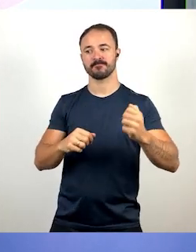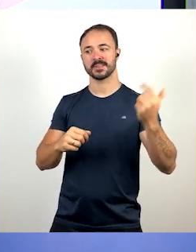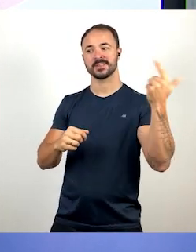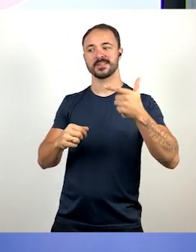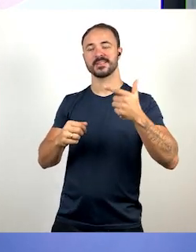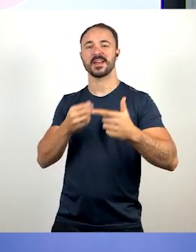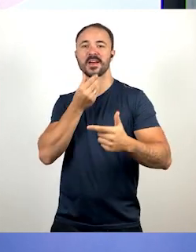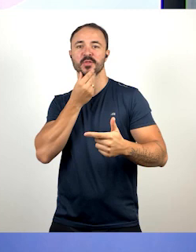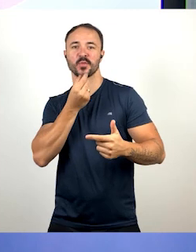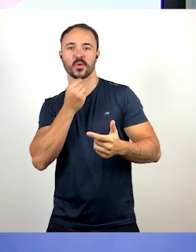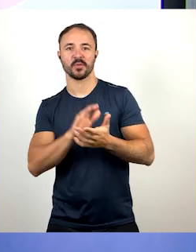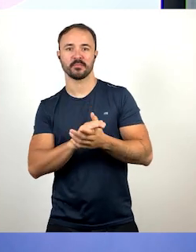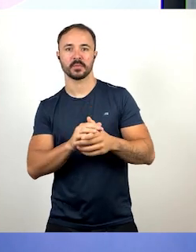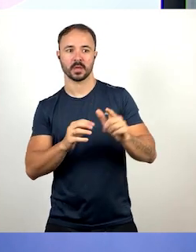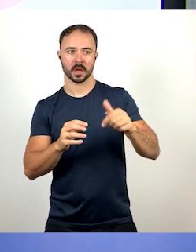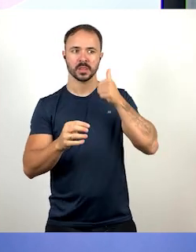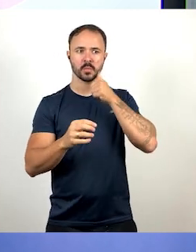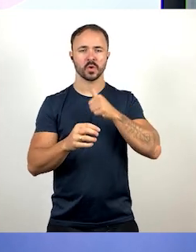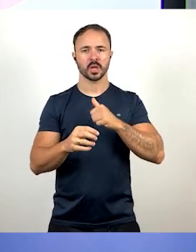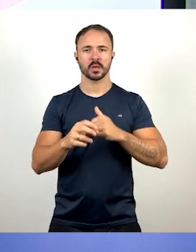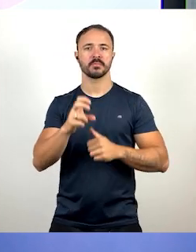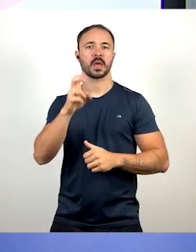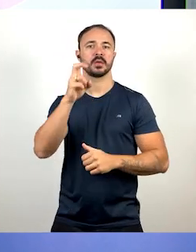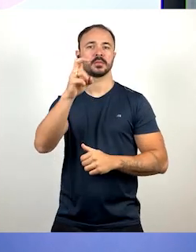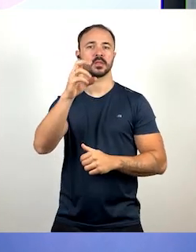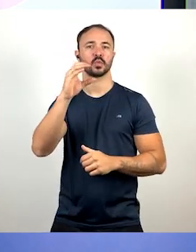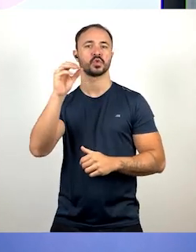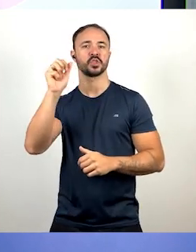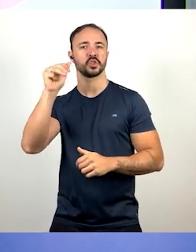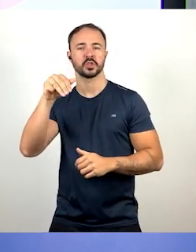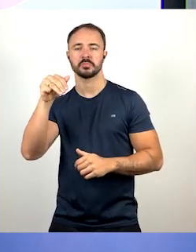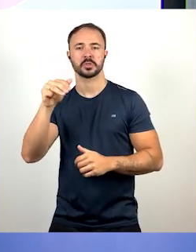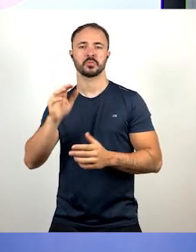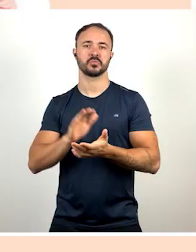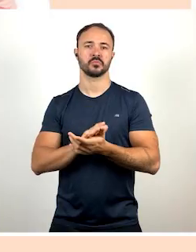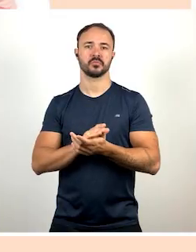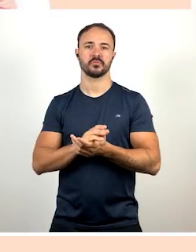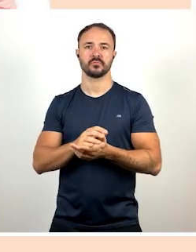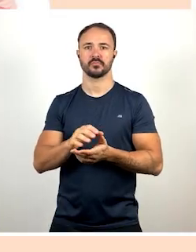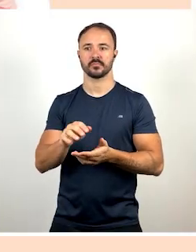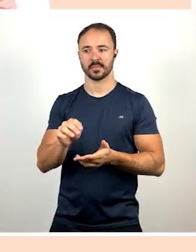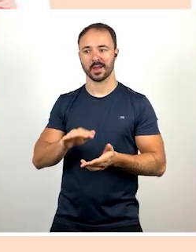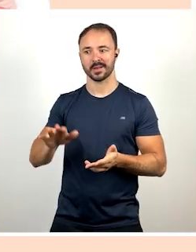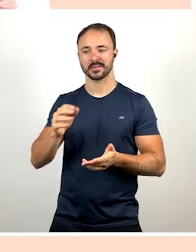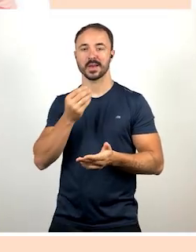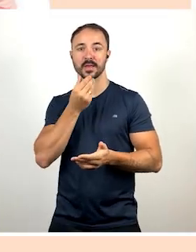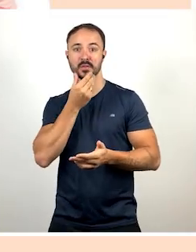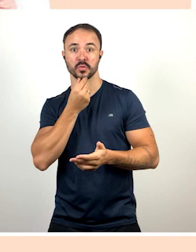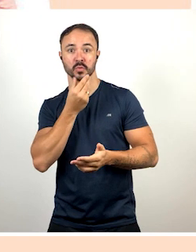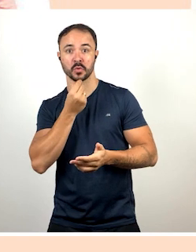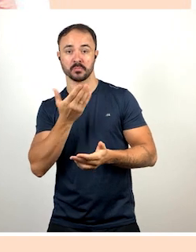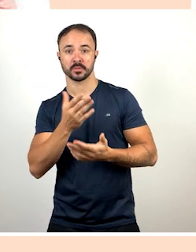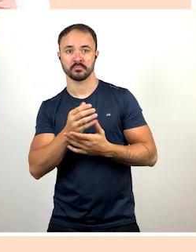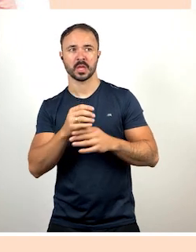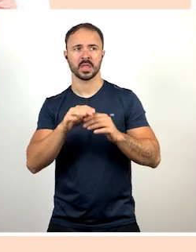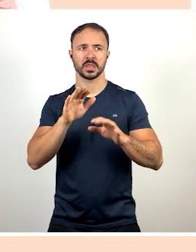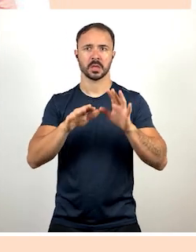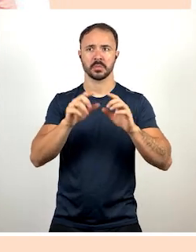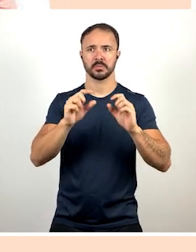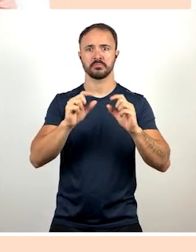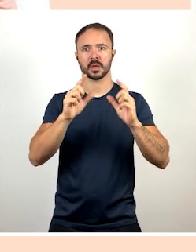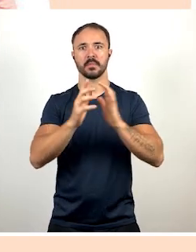a feminina tem cerca de 5 centímetros, a uretra masculina vai depender do tamanho do